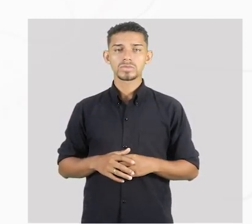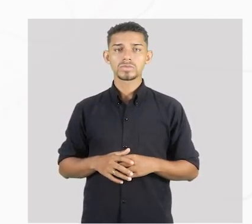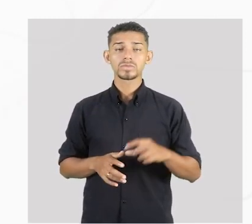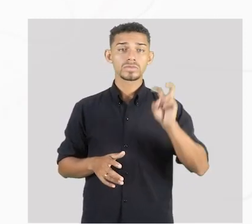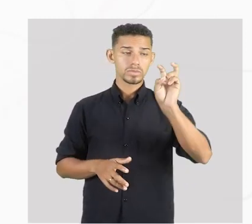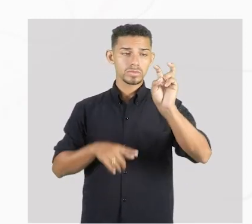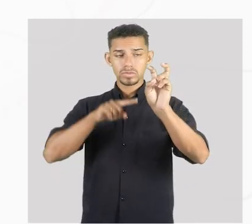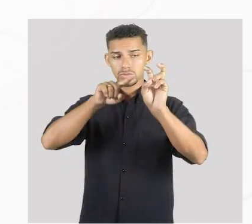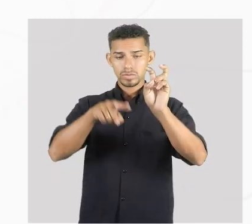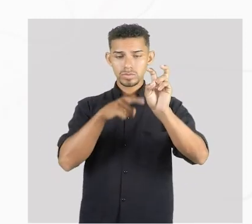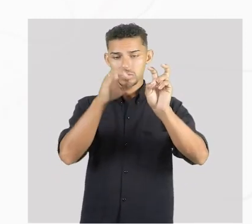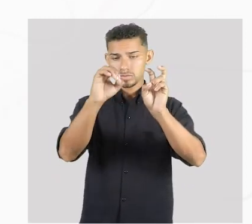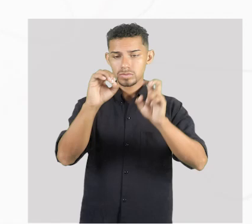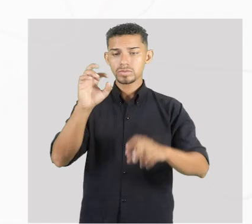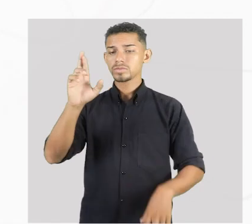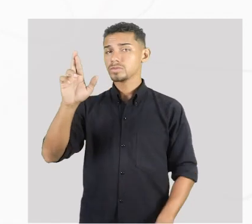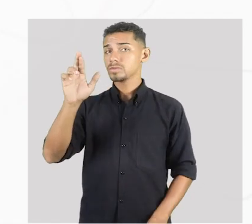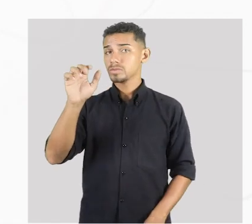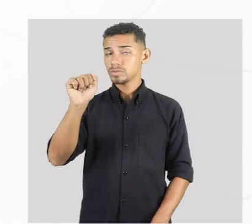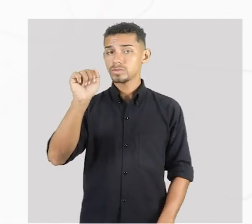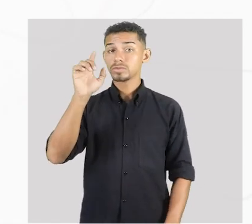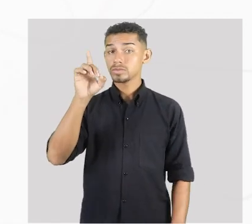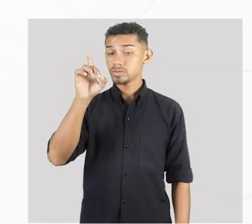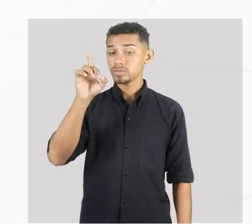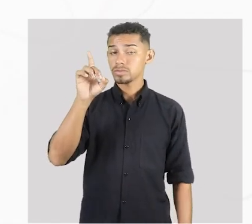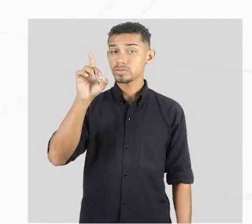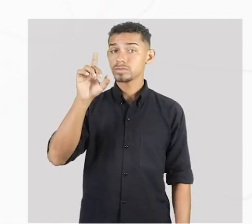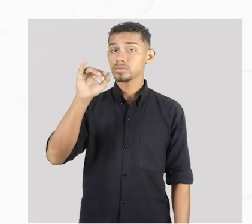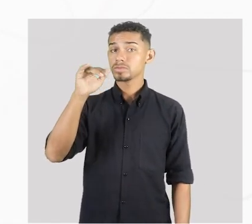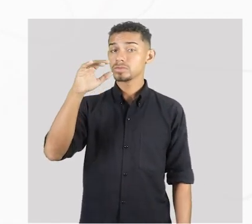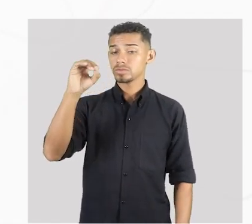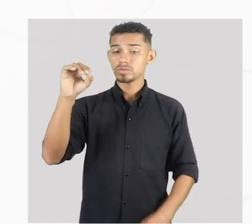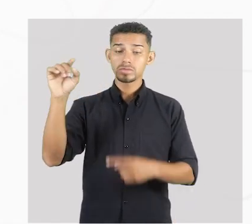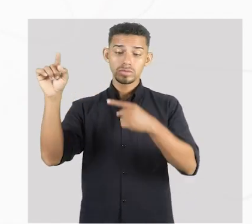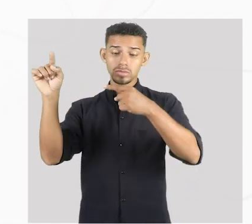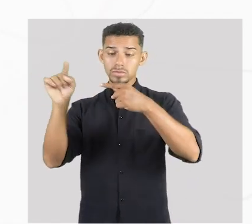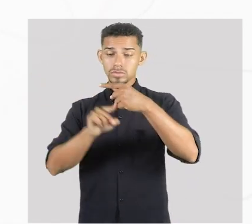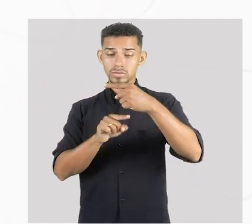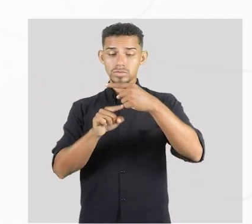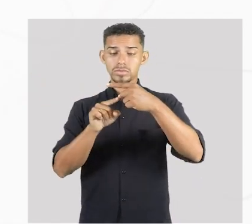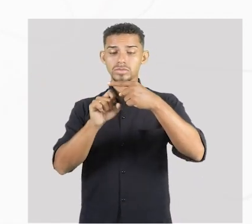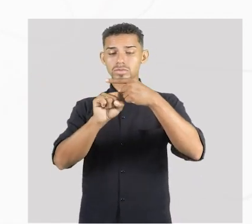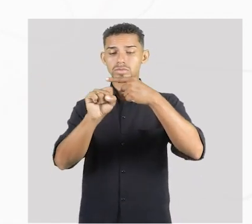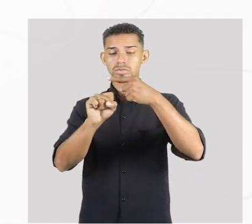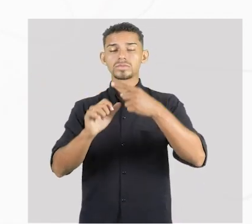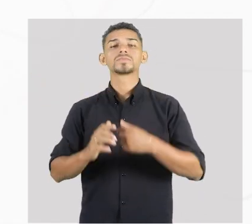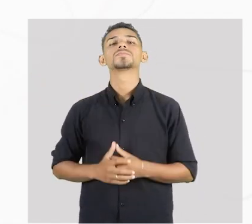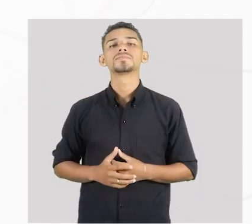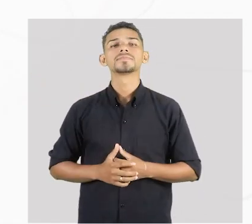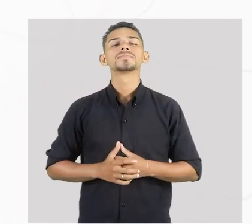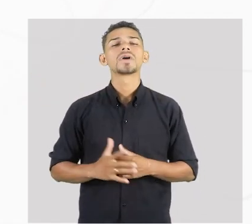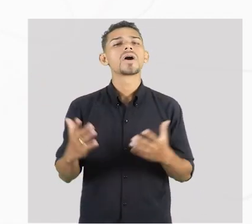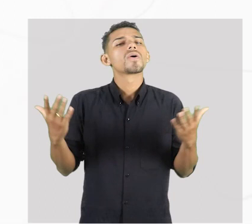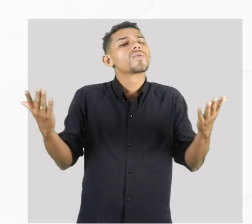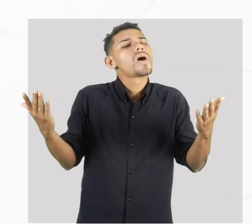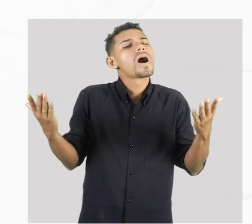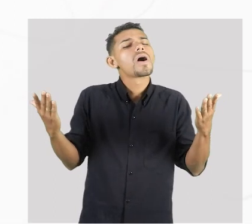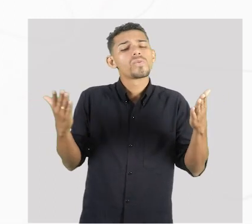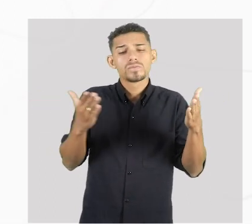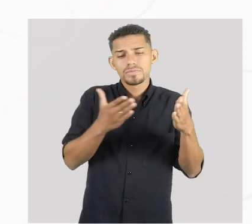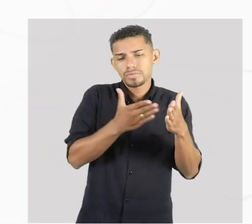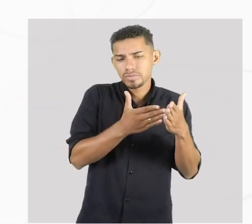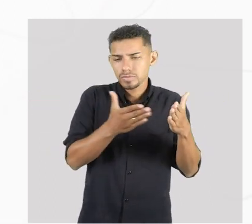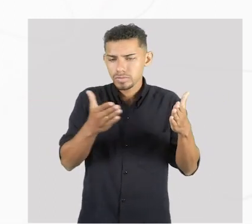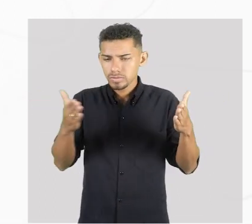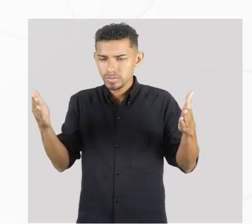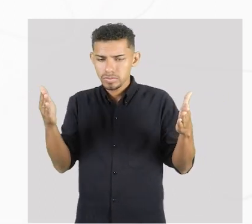ser 5 radianos por segundo. 5 radianos por segundo. Qual a distância percorrida em metros